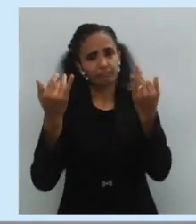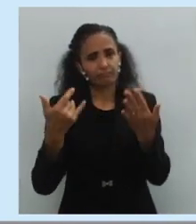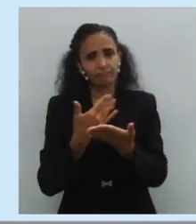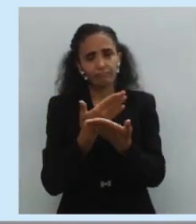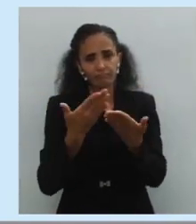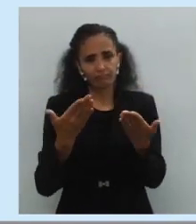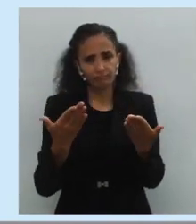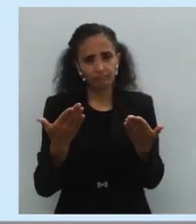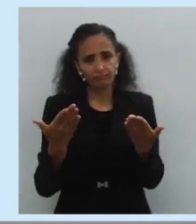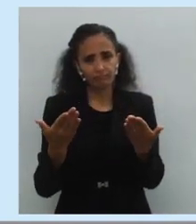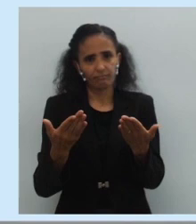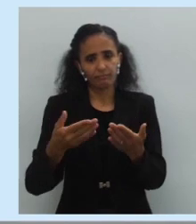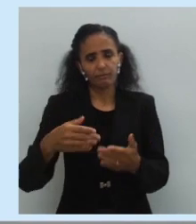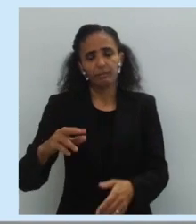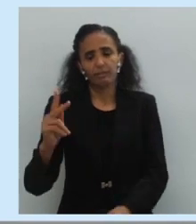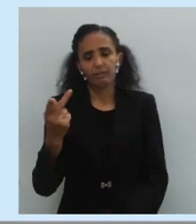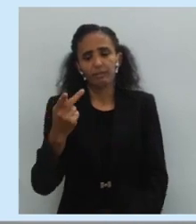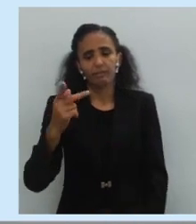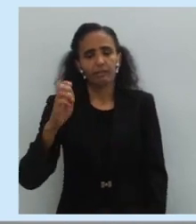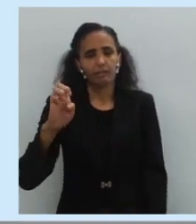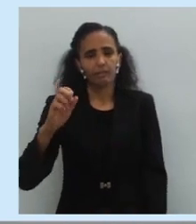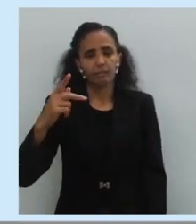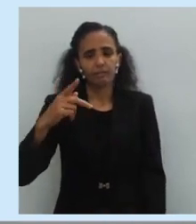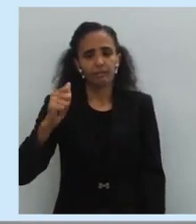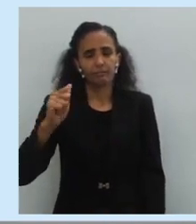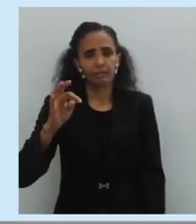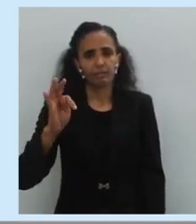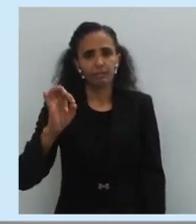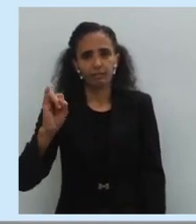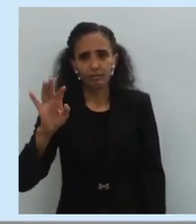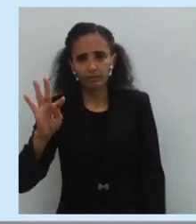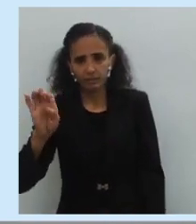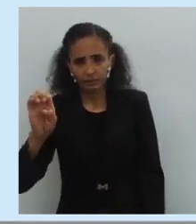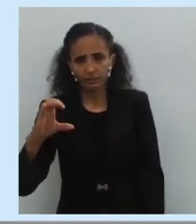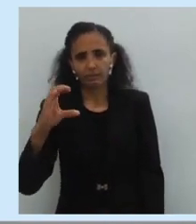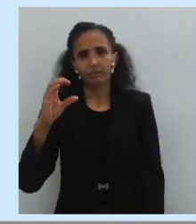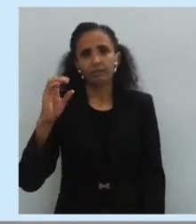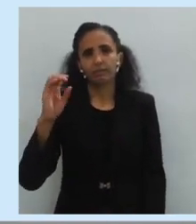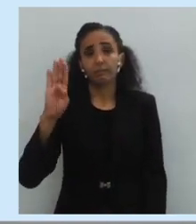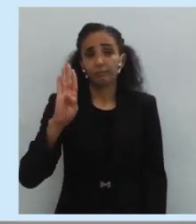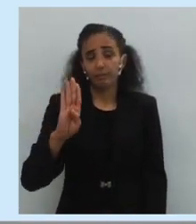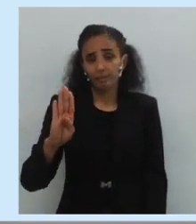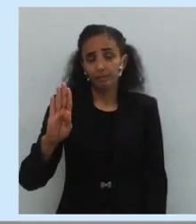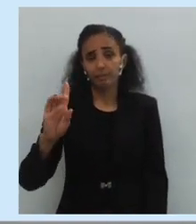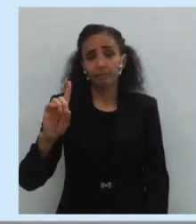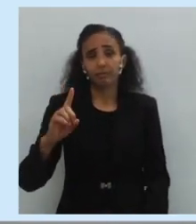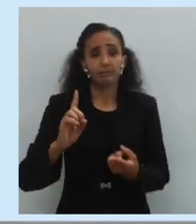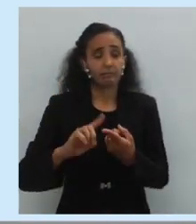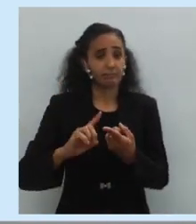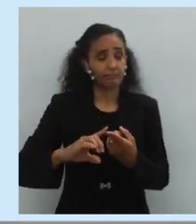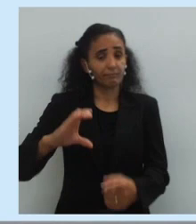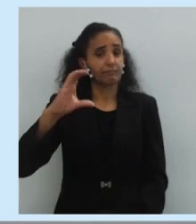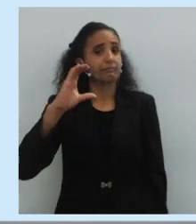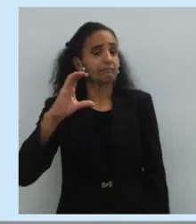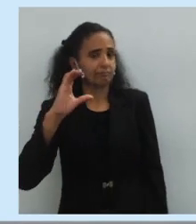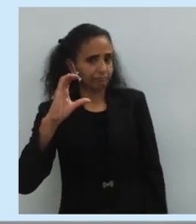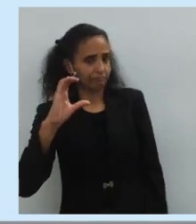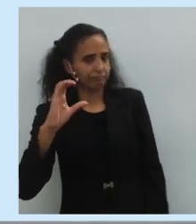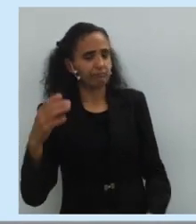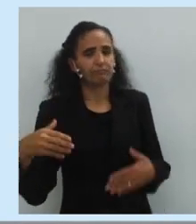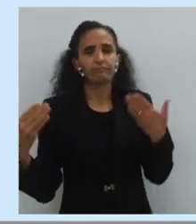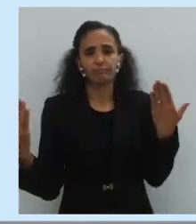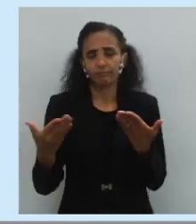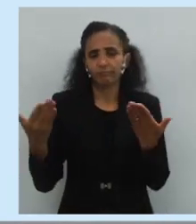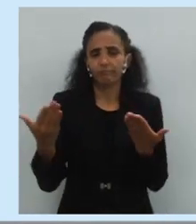Então, eu falei para vocês sobre a hepatite B e a hepatite C. Agora eu vou falar